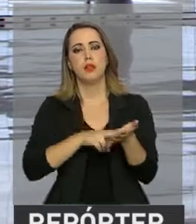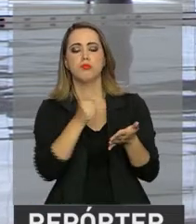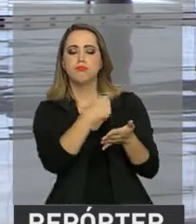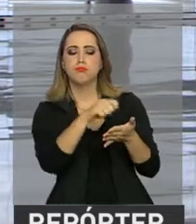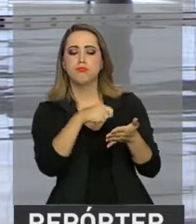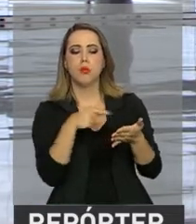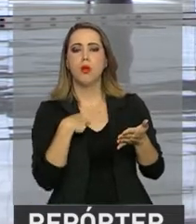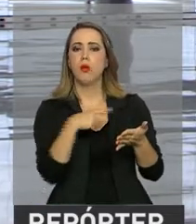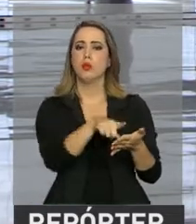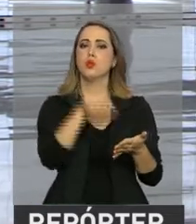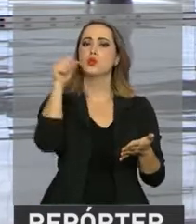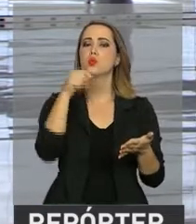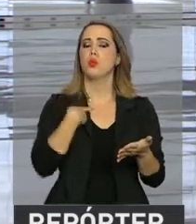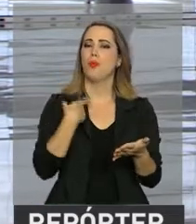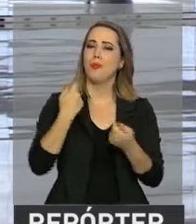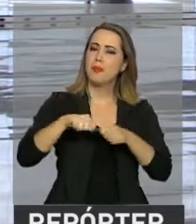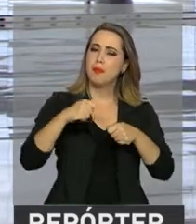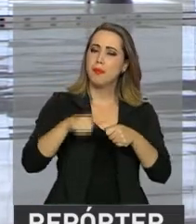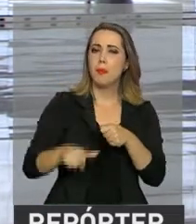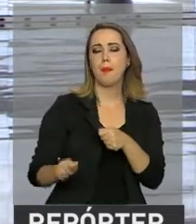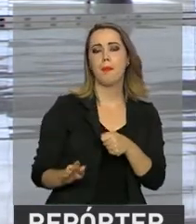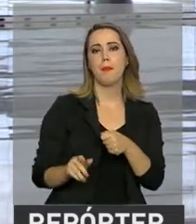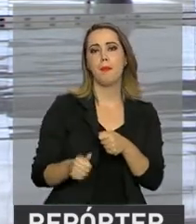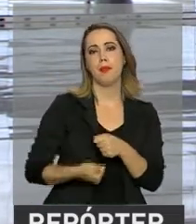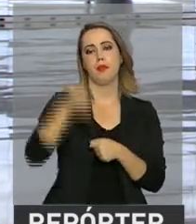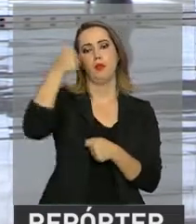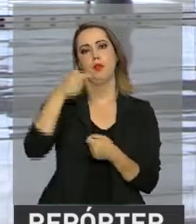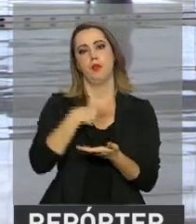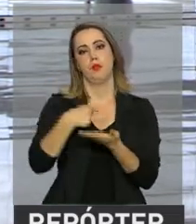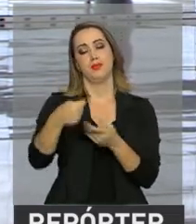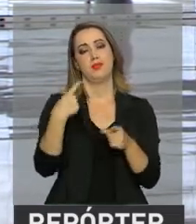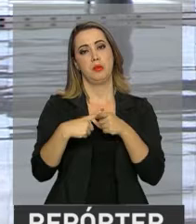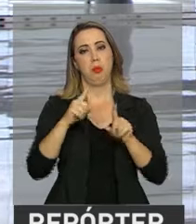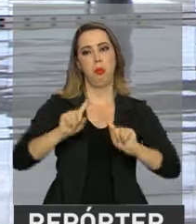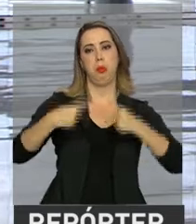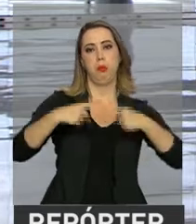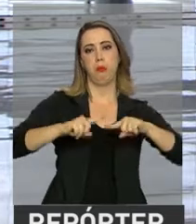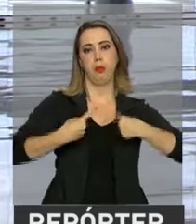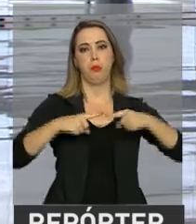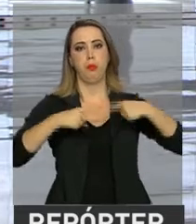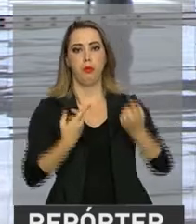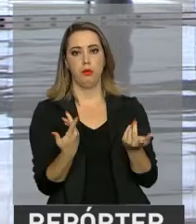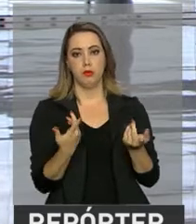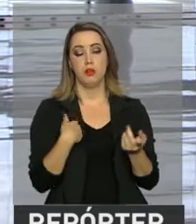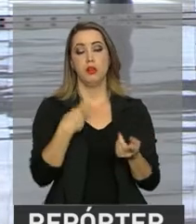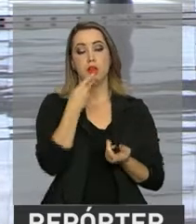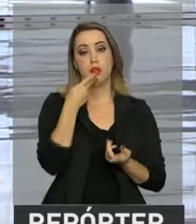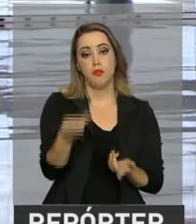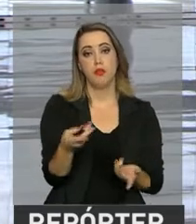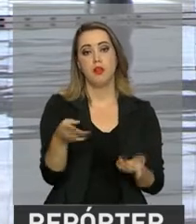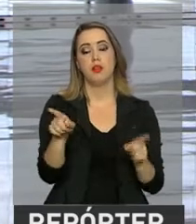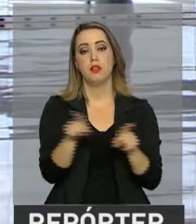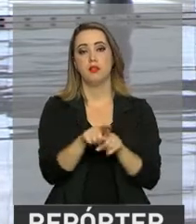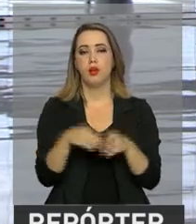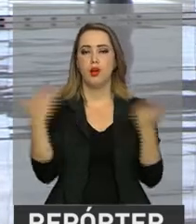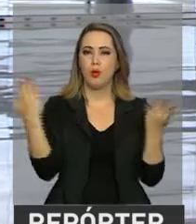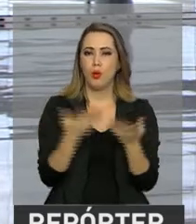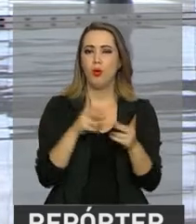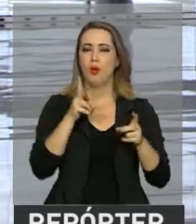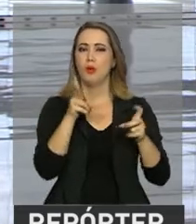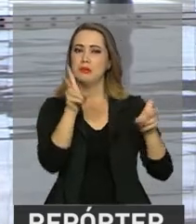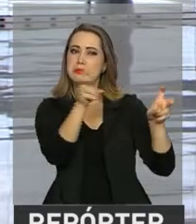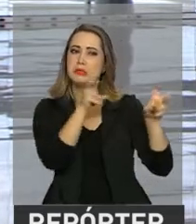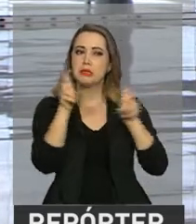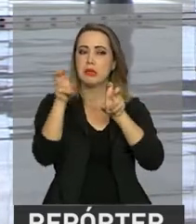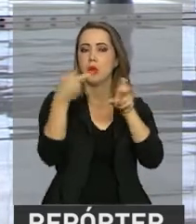decisão por conta das críticas que vinha recebendo o ex-ministro afirma abre aspas diante da dimensão das interpretações